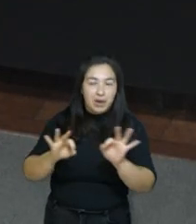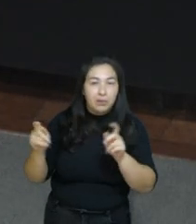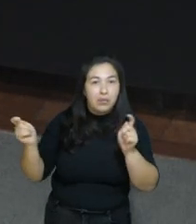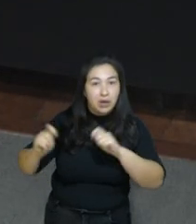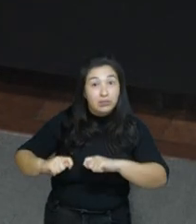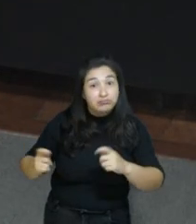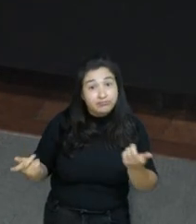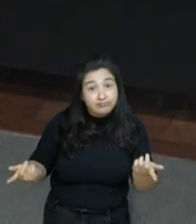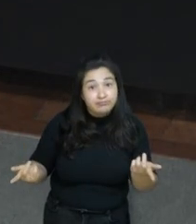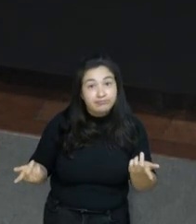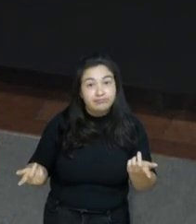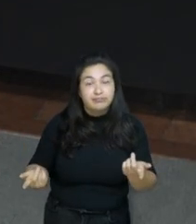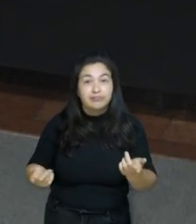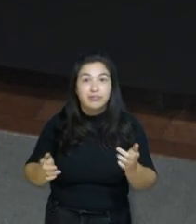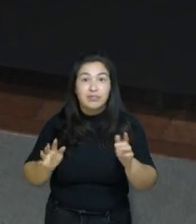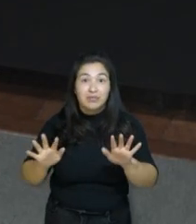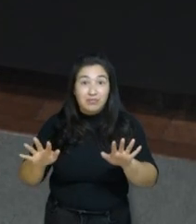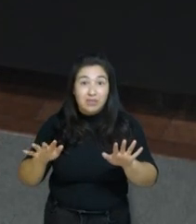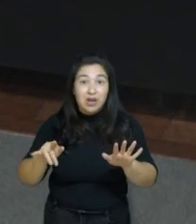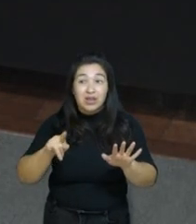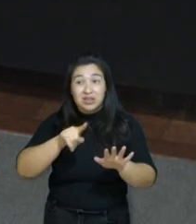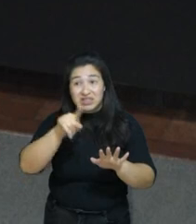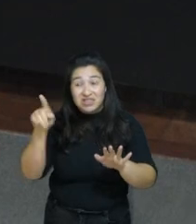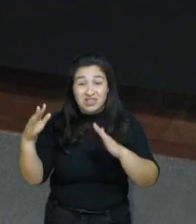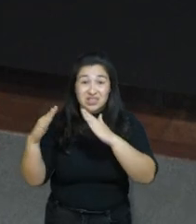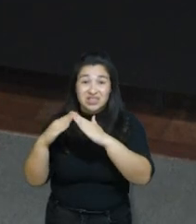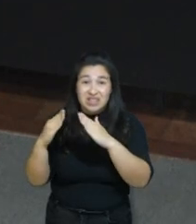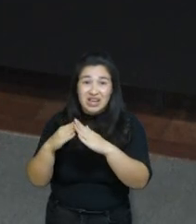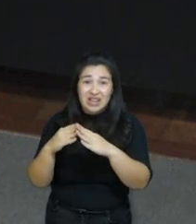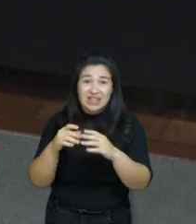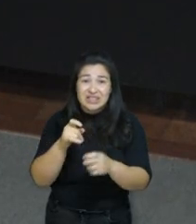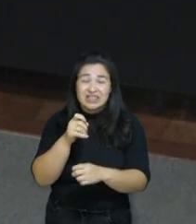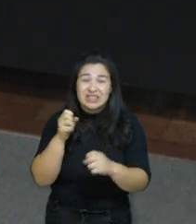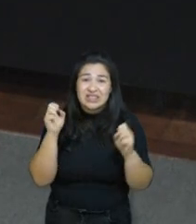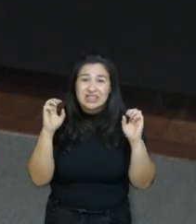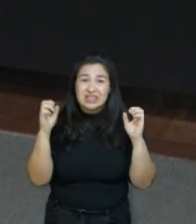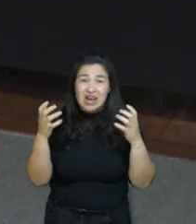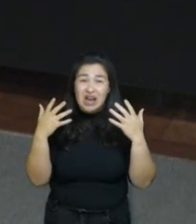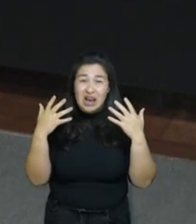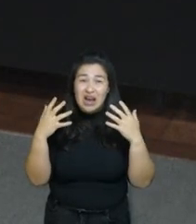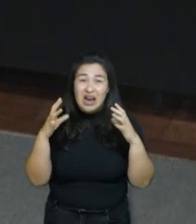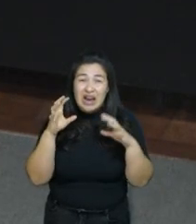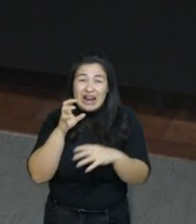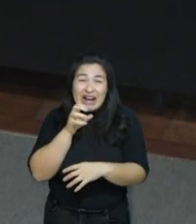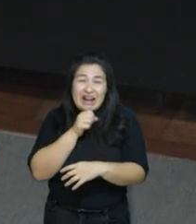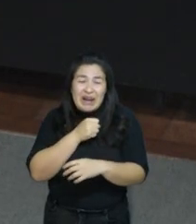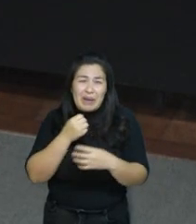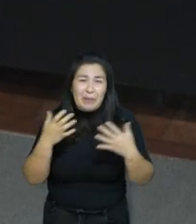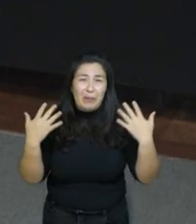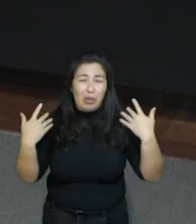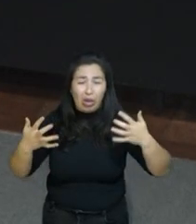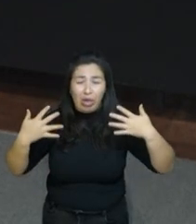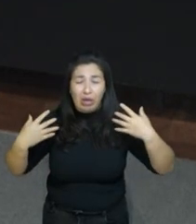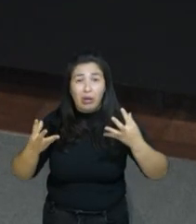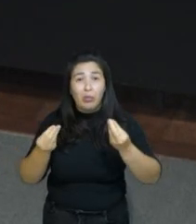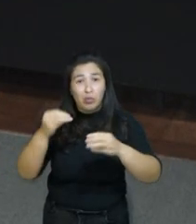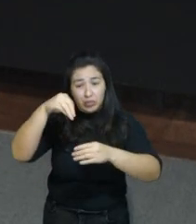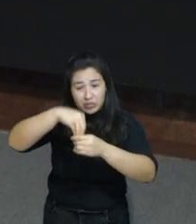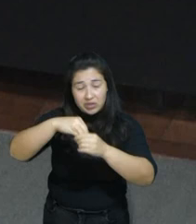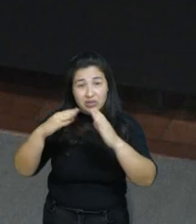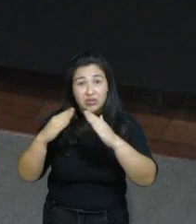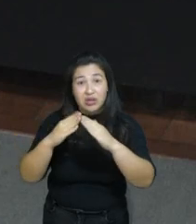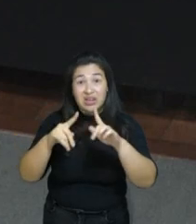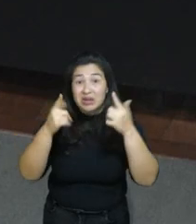ou não tem, né? E não tem, as casas são muito quentes mesmo. Eu já passei uma onda de calor lá no Reino Unido e, olha, é pior do que